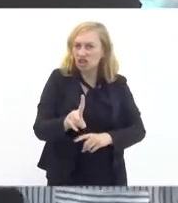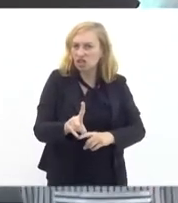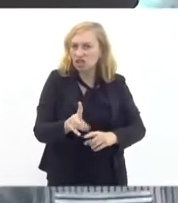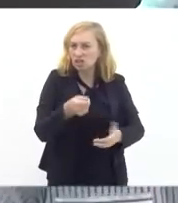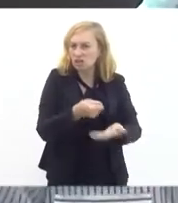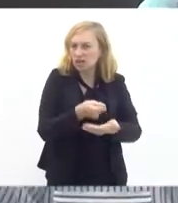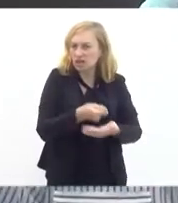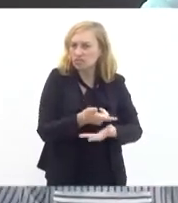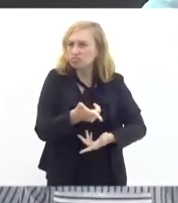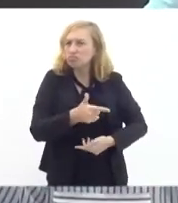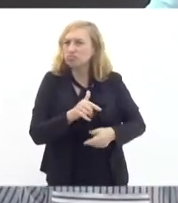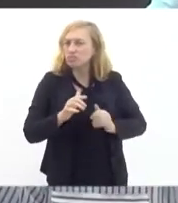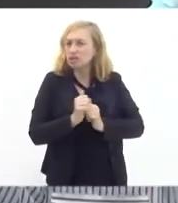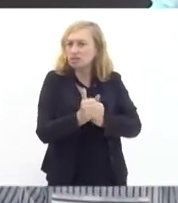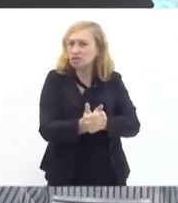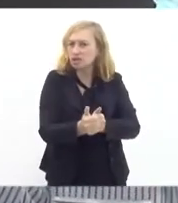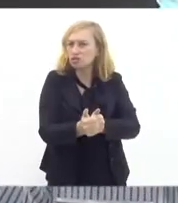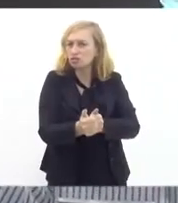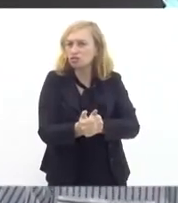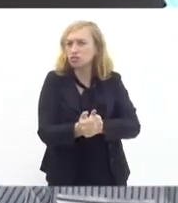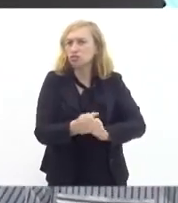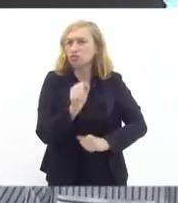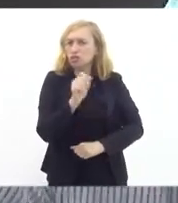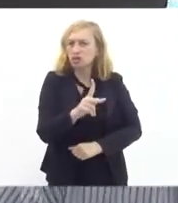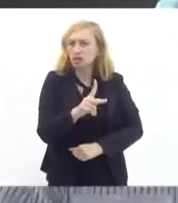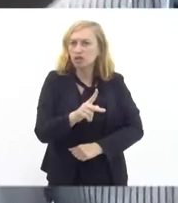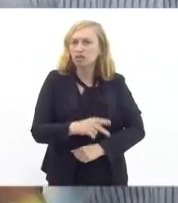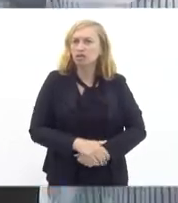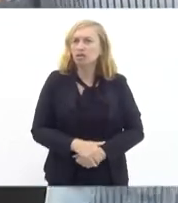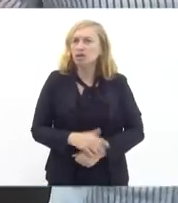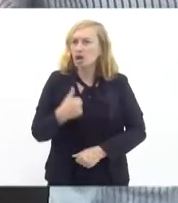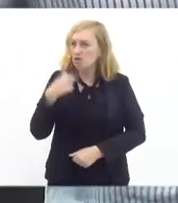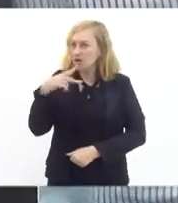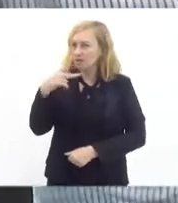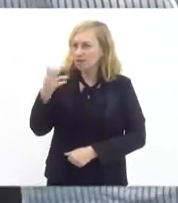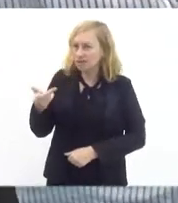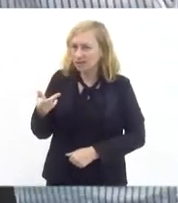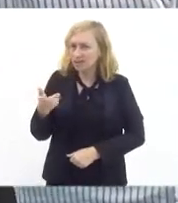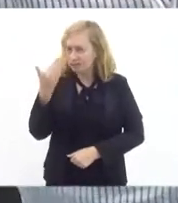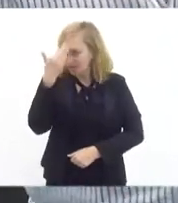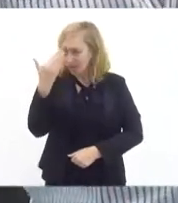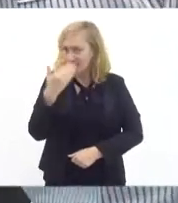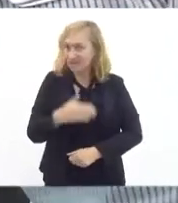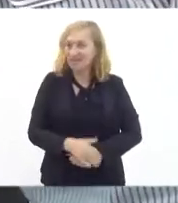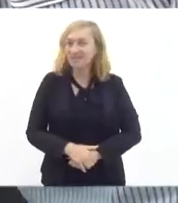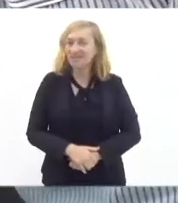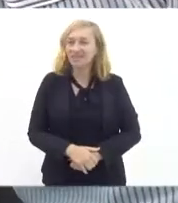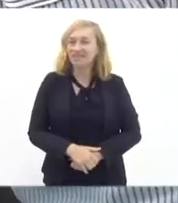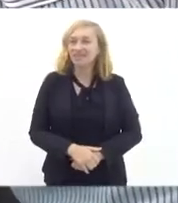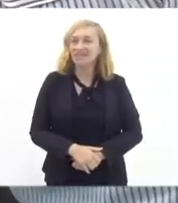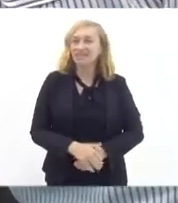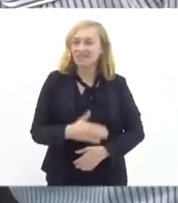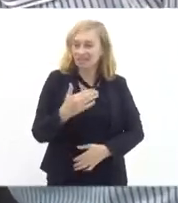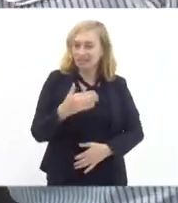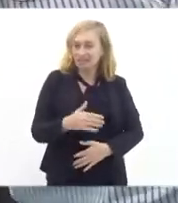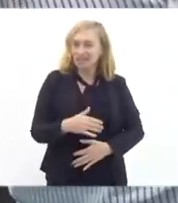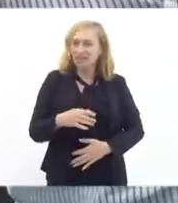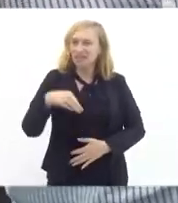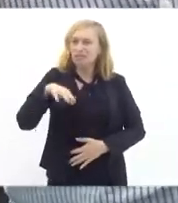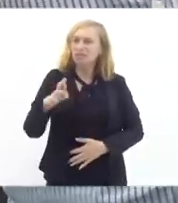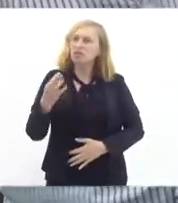caminhar juntos. Tá ok, gente? Acho que já falei muito, né? Obrigado. Só rapidinho. Obrigado, em relação ao